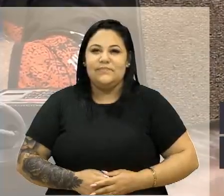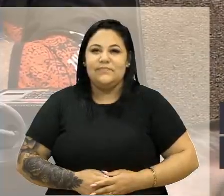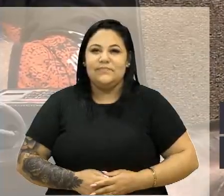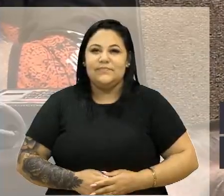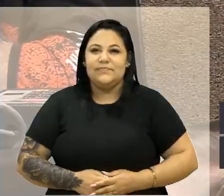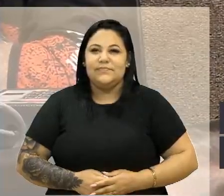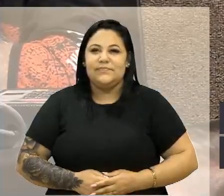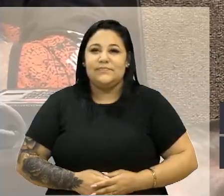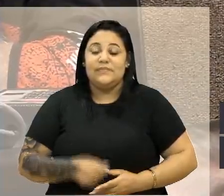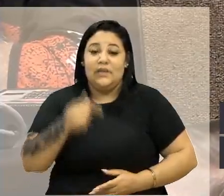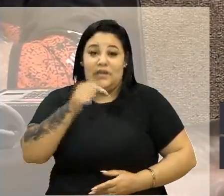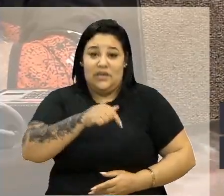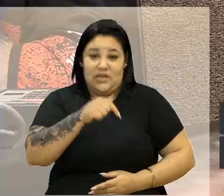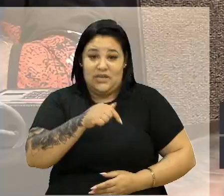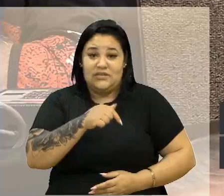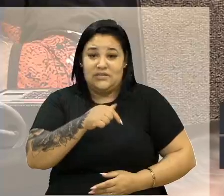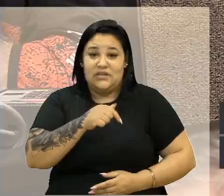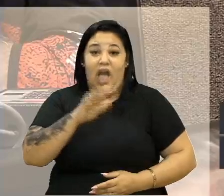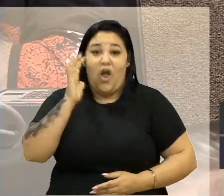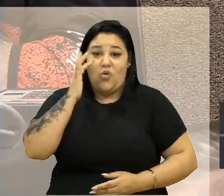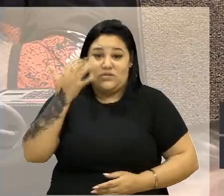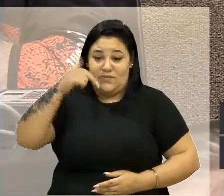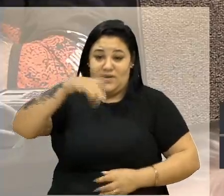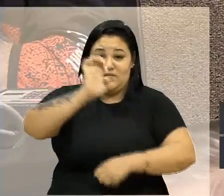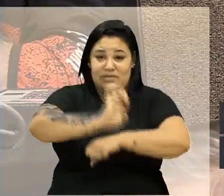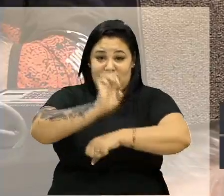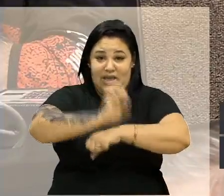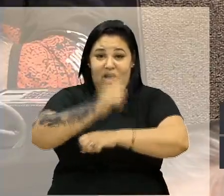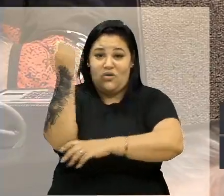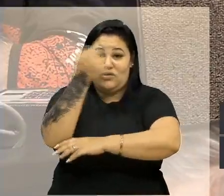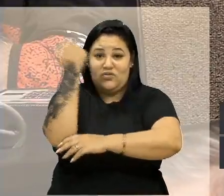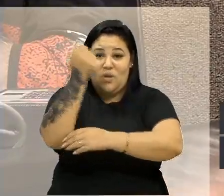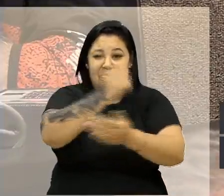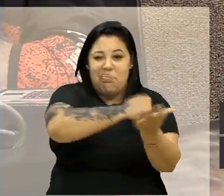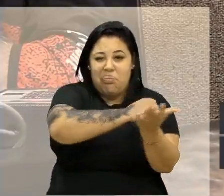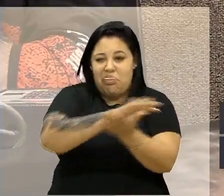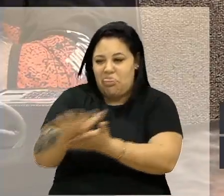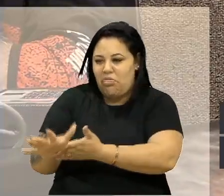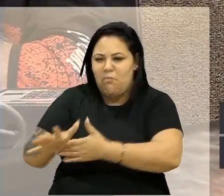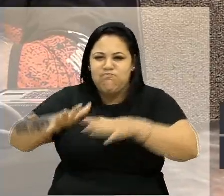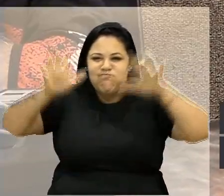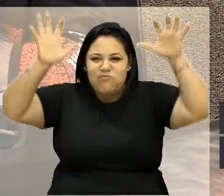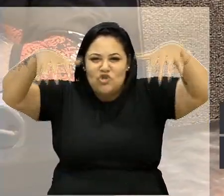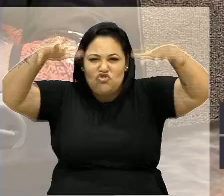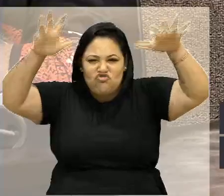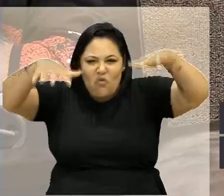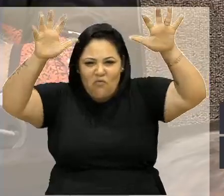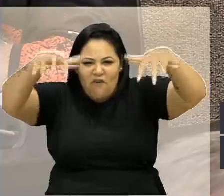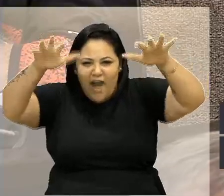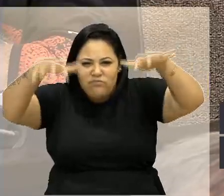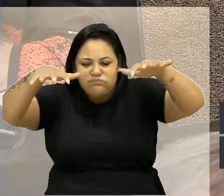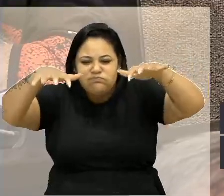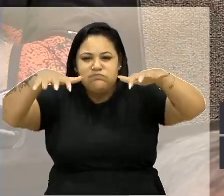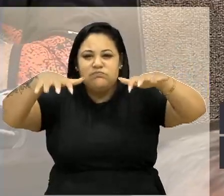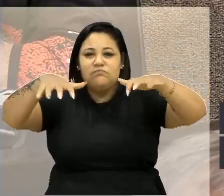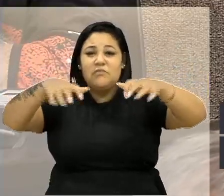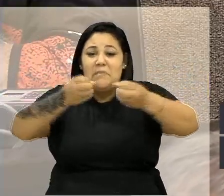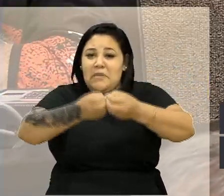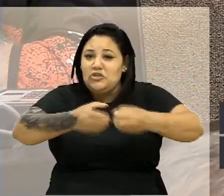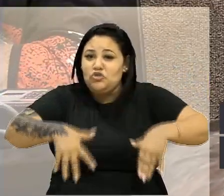Essa tragédia que aconteceu no nosso estado do Rio Grande do Sul, que afetou os